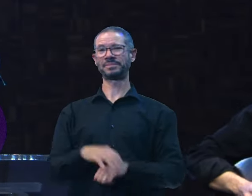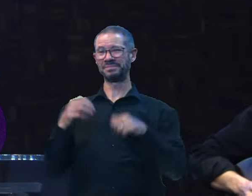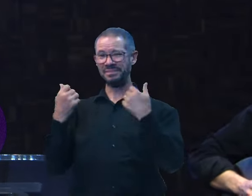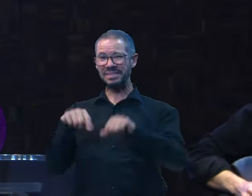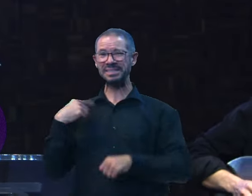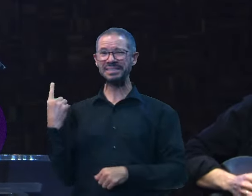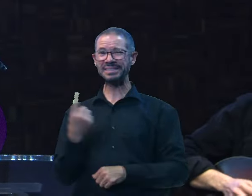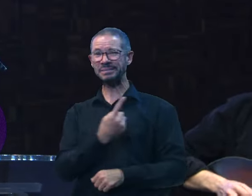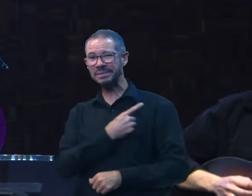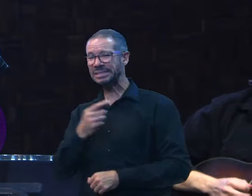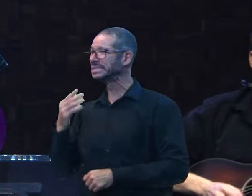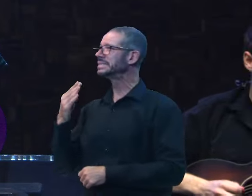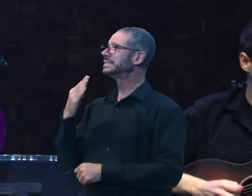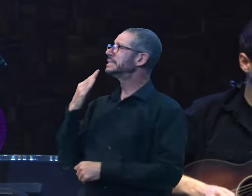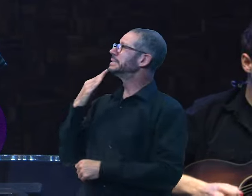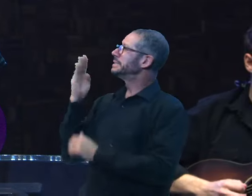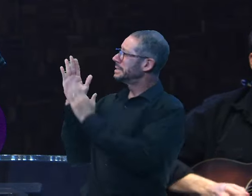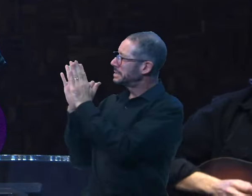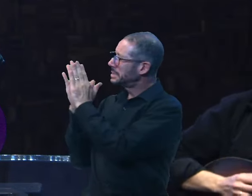Precisamos pedir mais perdão.